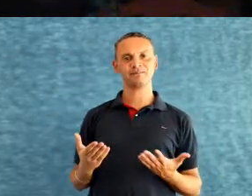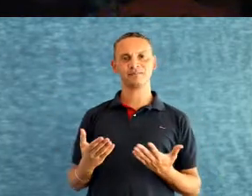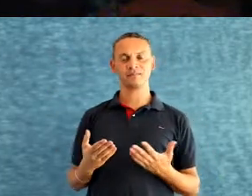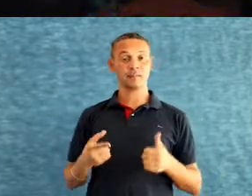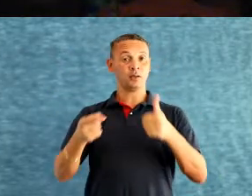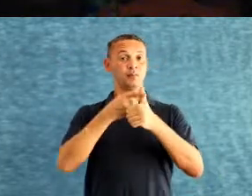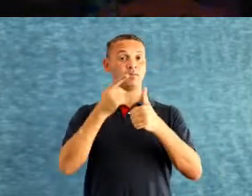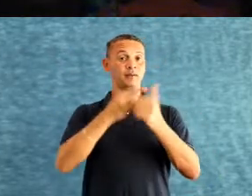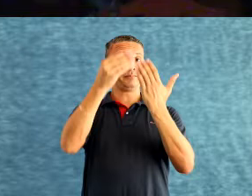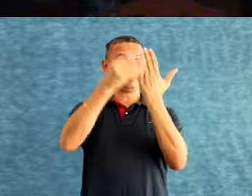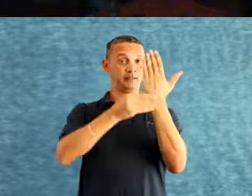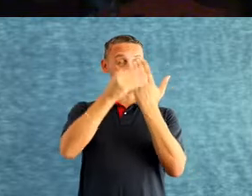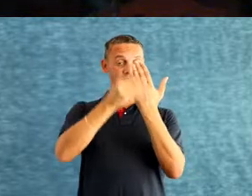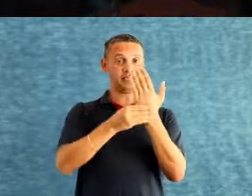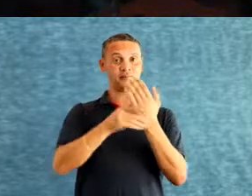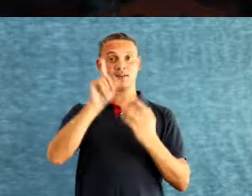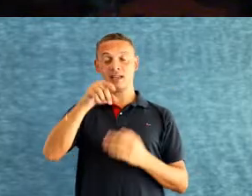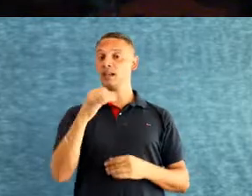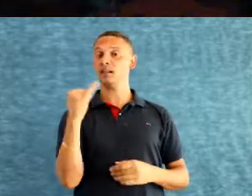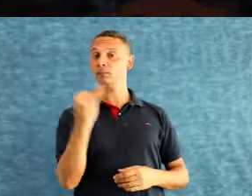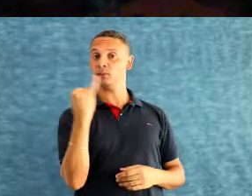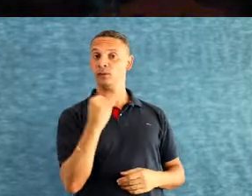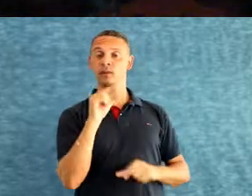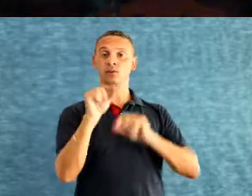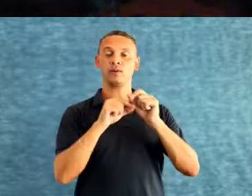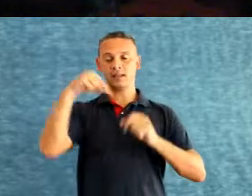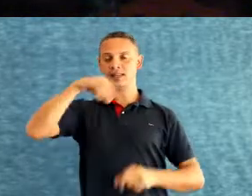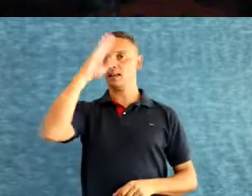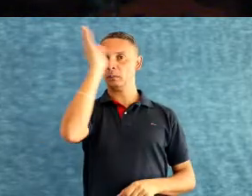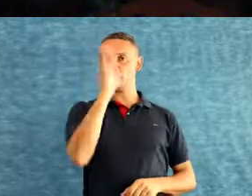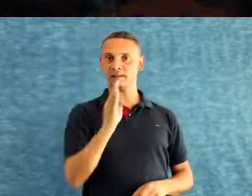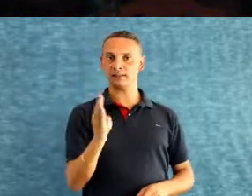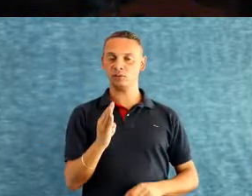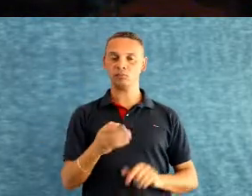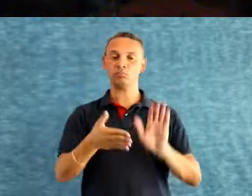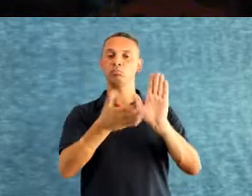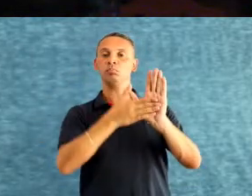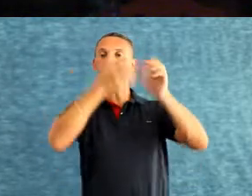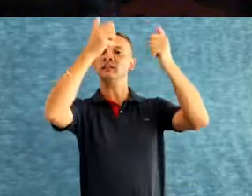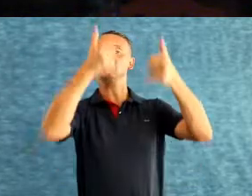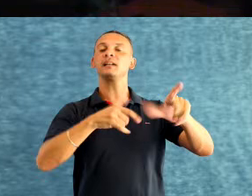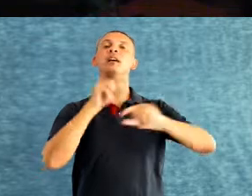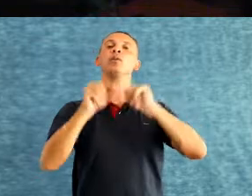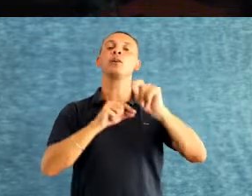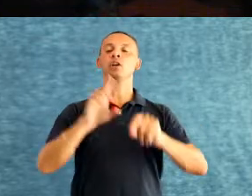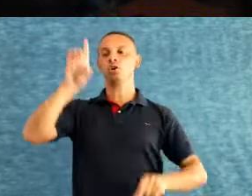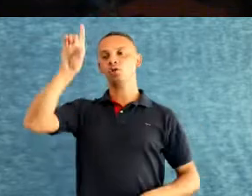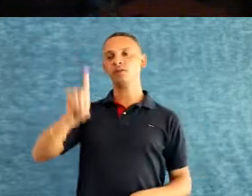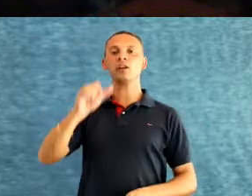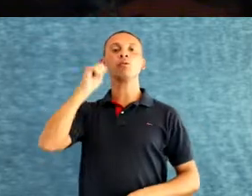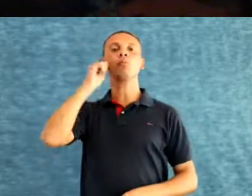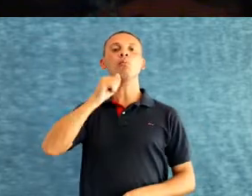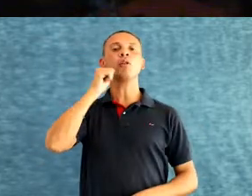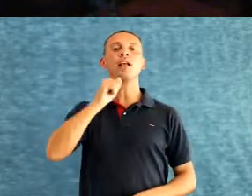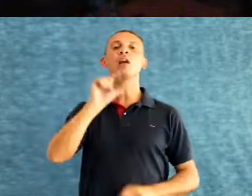primeiro livro é também o primeiro que se tem notícia no Brasil, que trata dos direitos das mulheres à instrução e ao